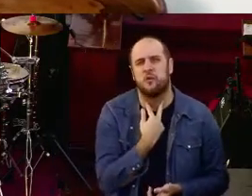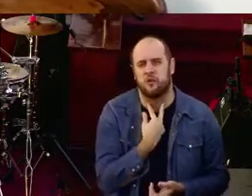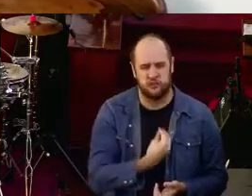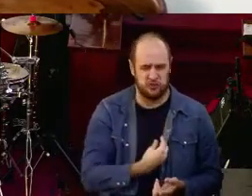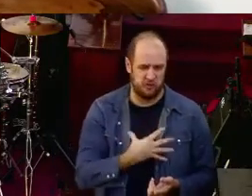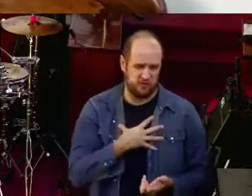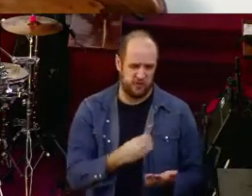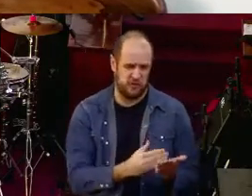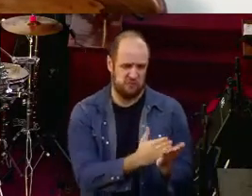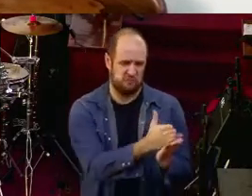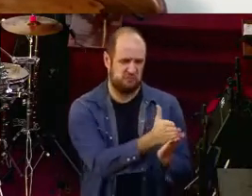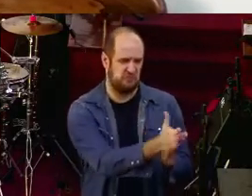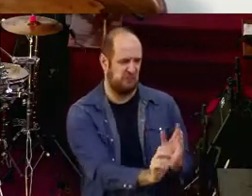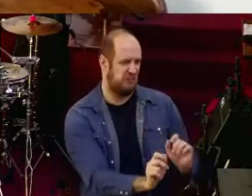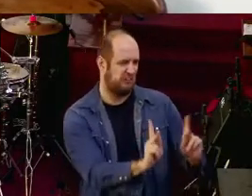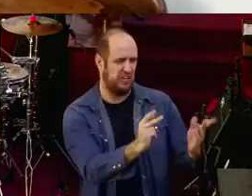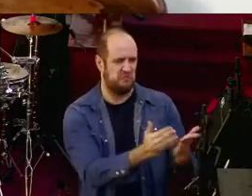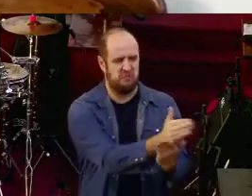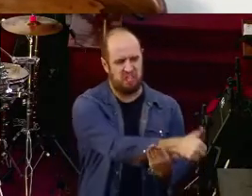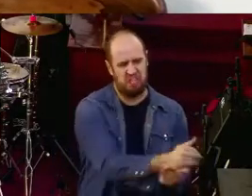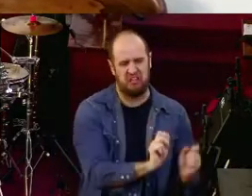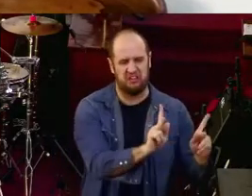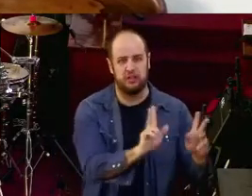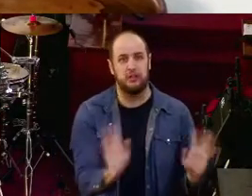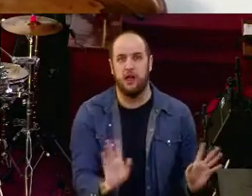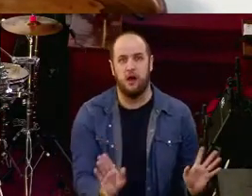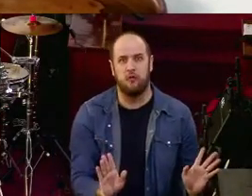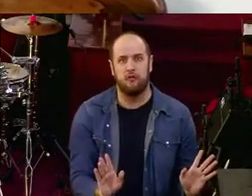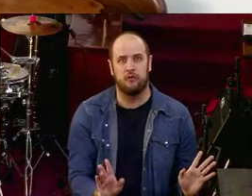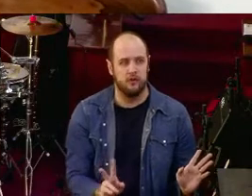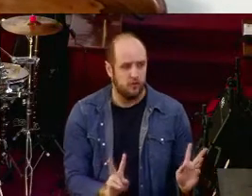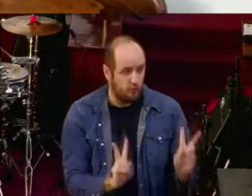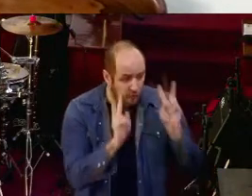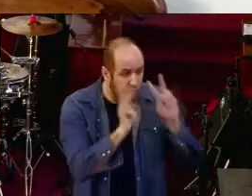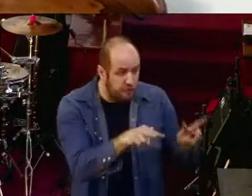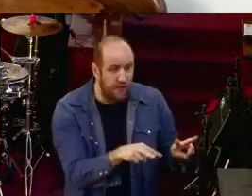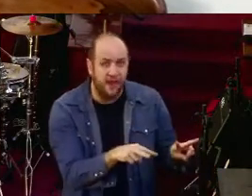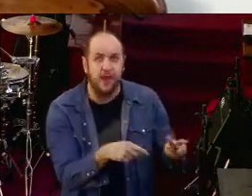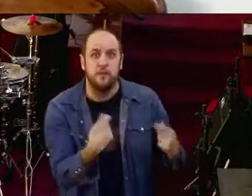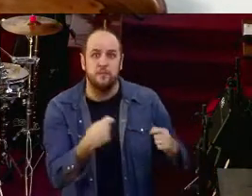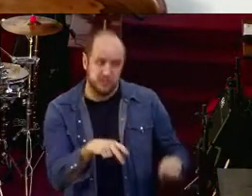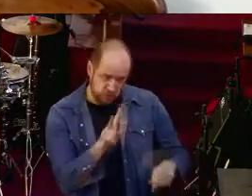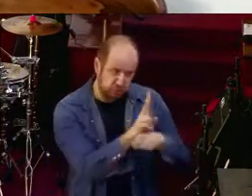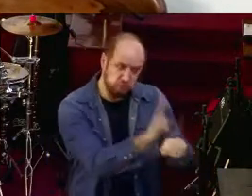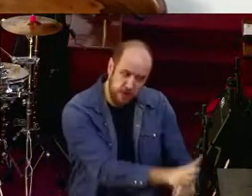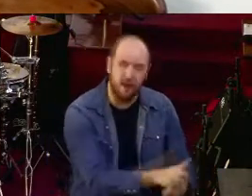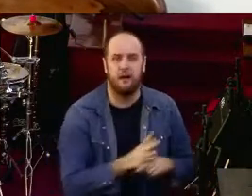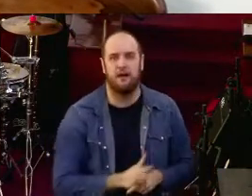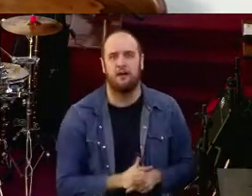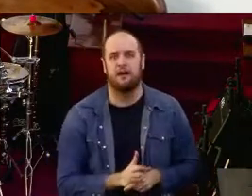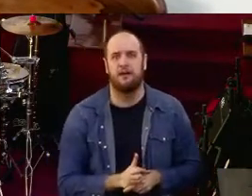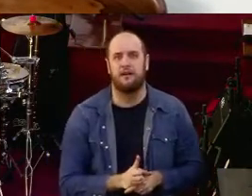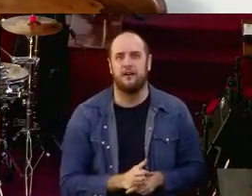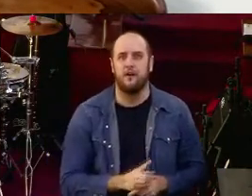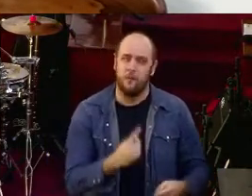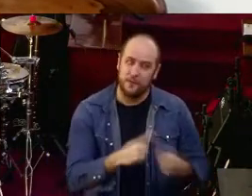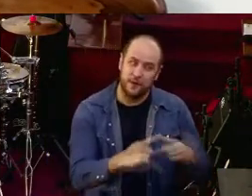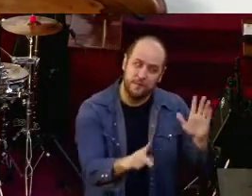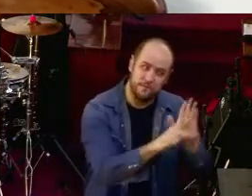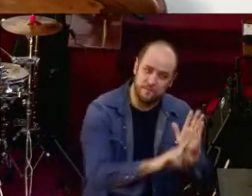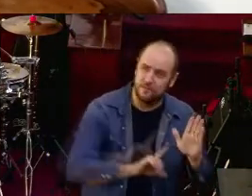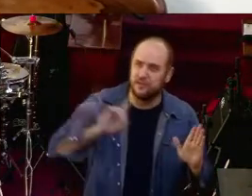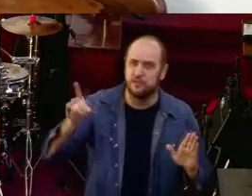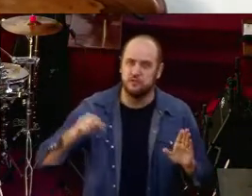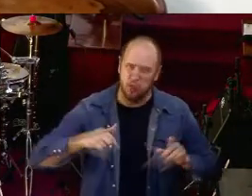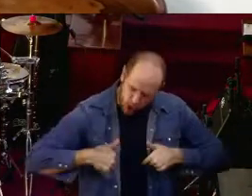desvie, porque ele foi batizado para o Senhor, ele é do Senhor. Este é o grande argumento de pais lutarem até o fim